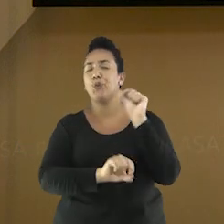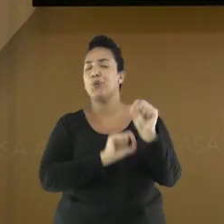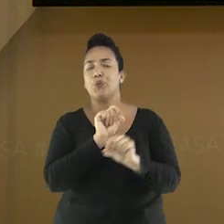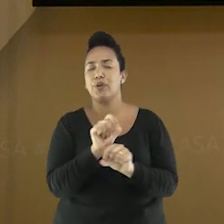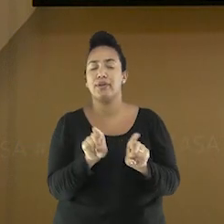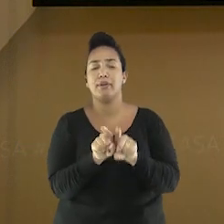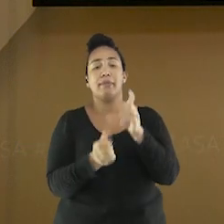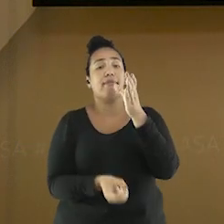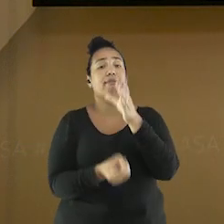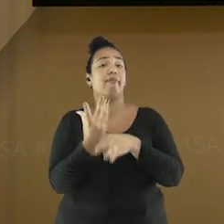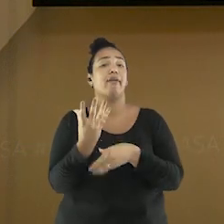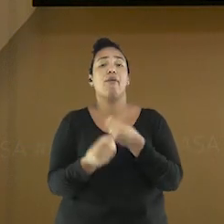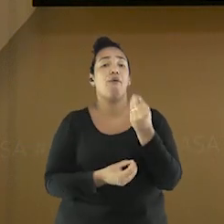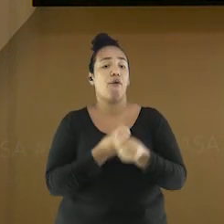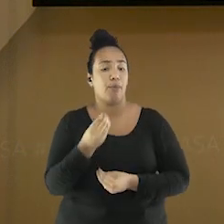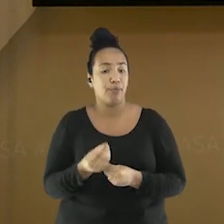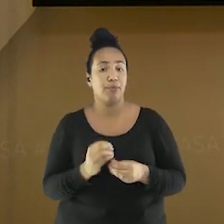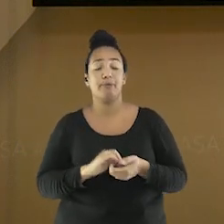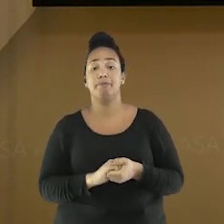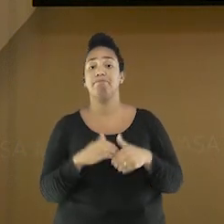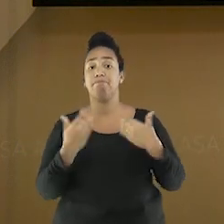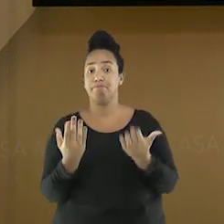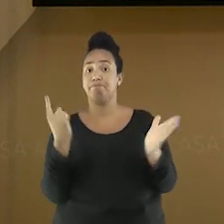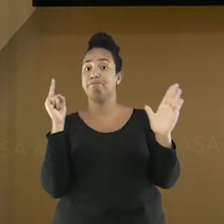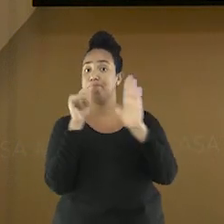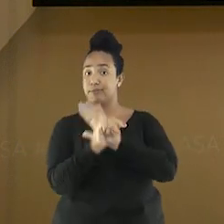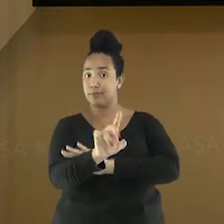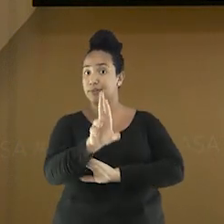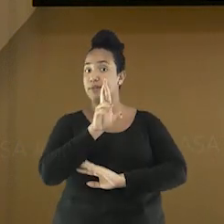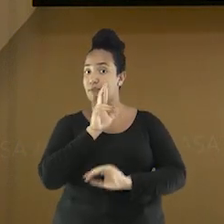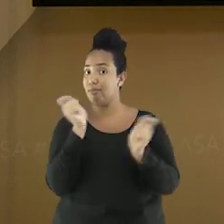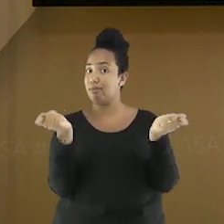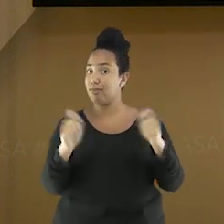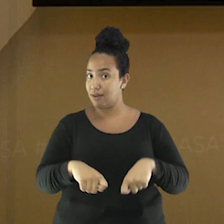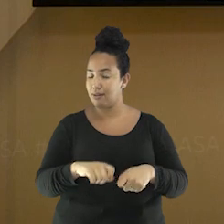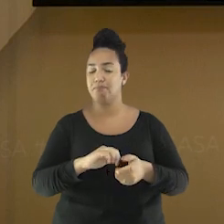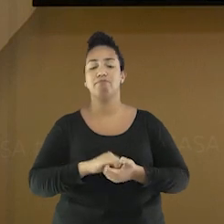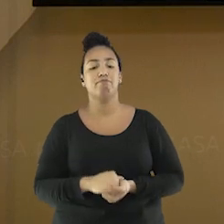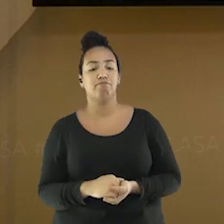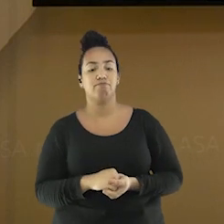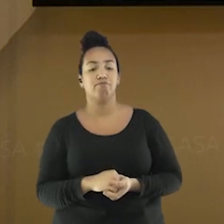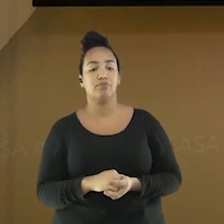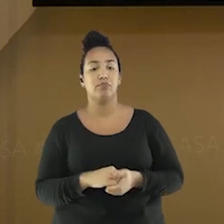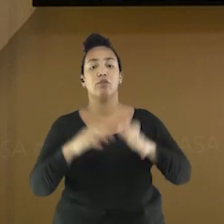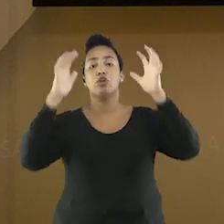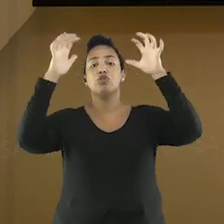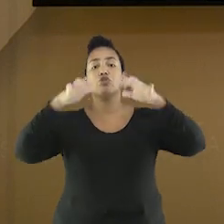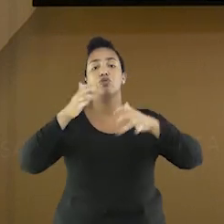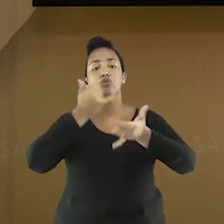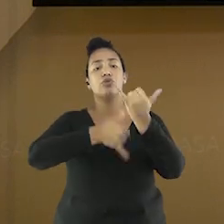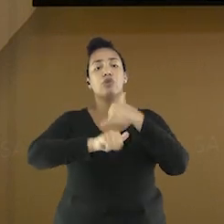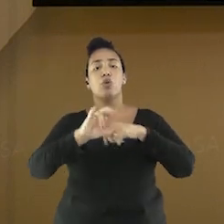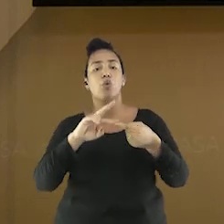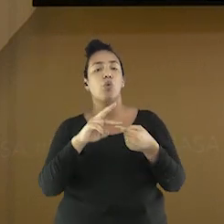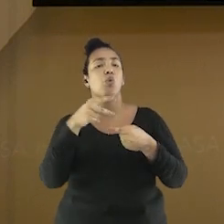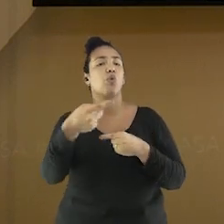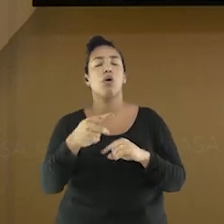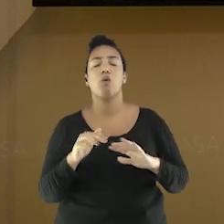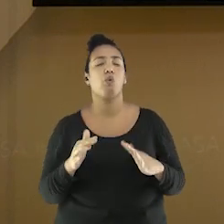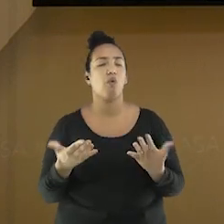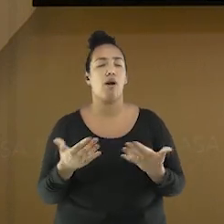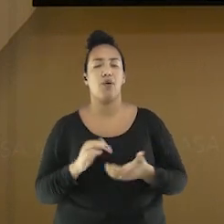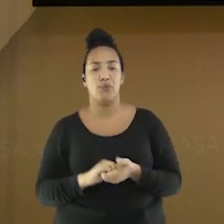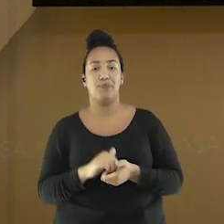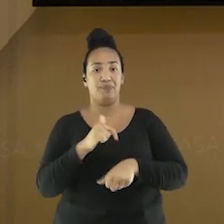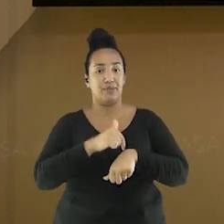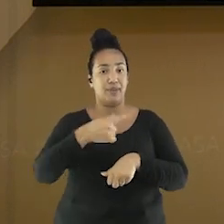forma. Então, poderemos responder a nossa pergunta do dia. Quais os impactos causados pela chuva ácida? Darei um tempo para